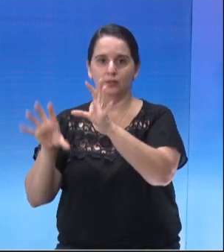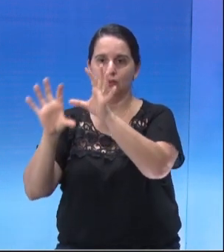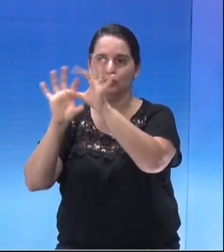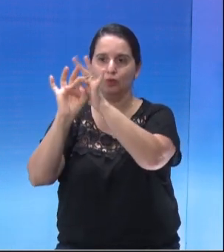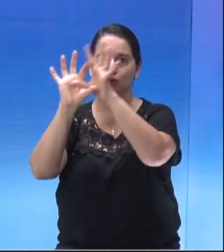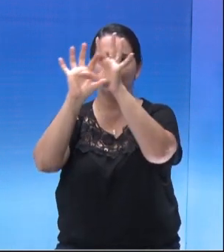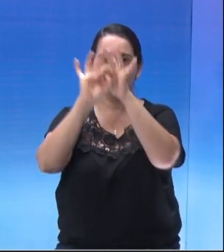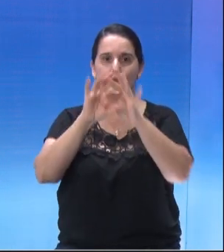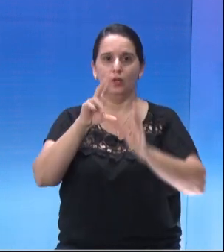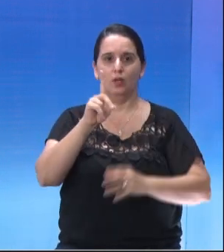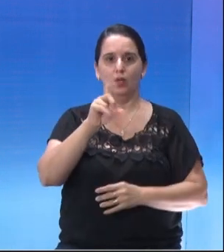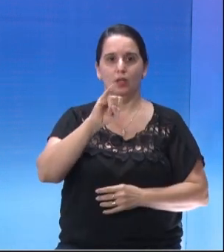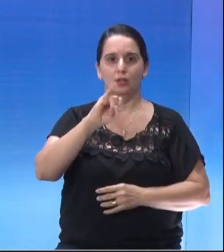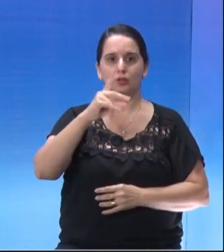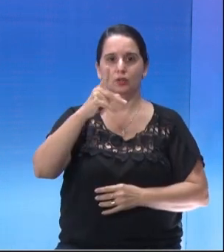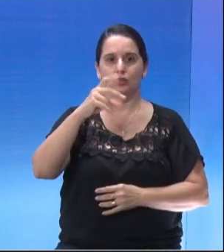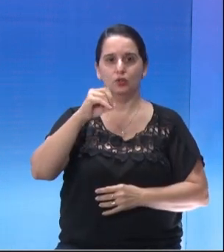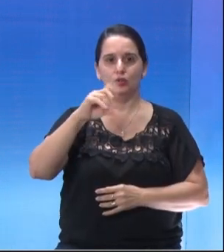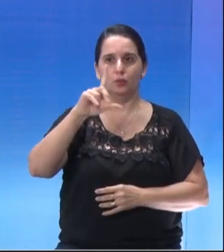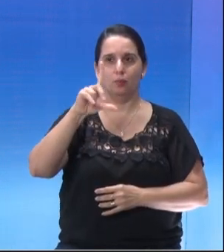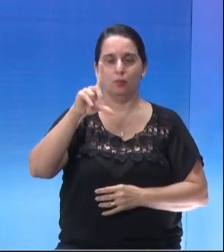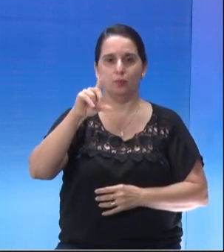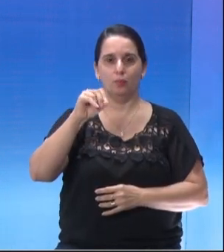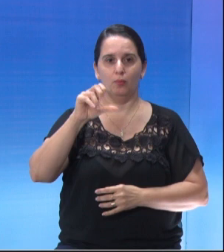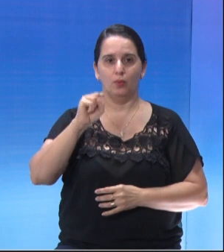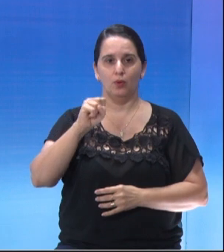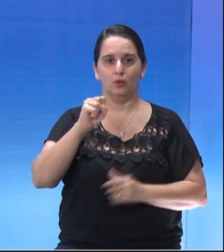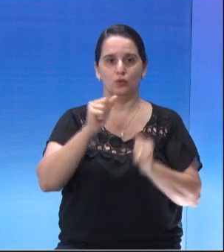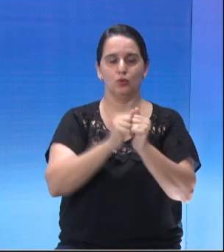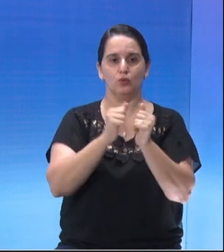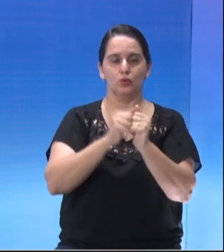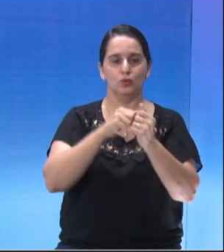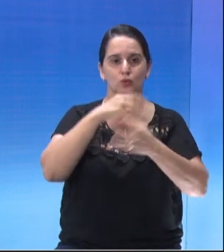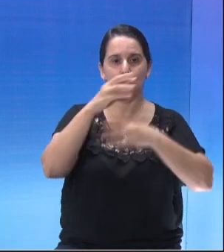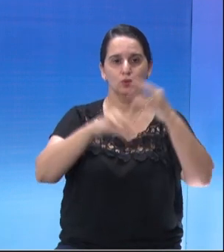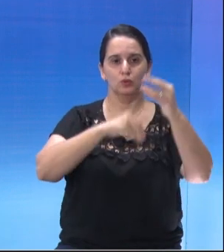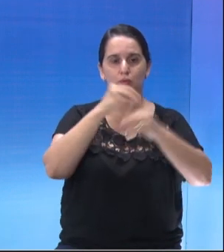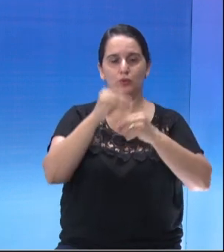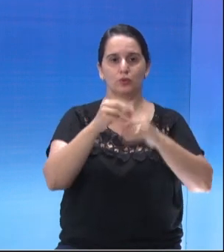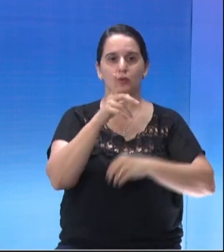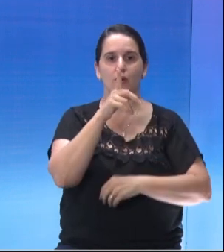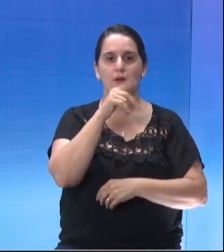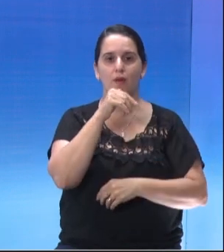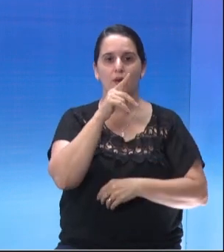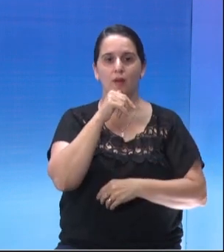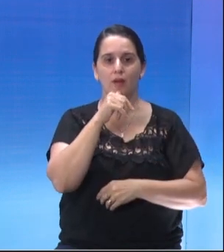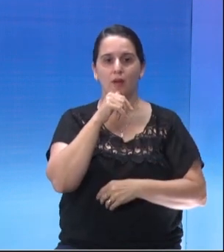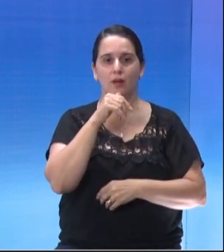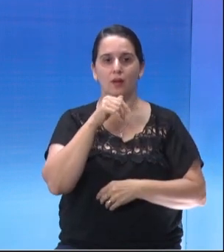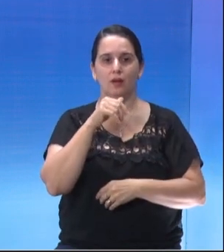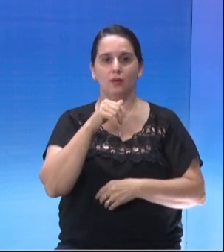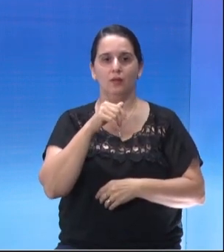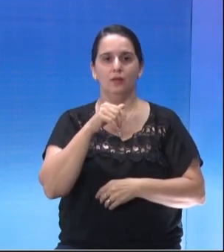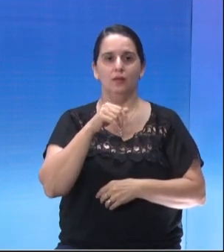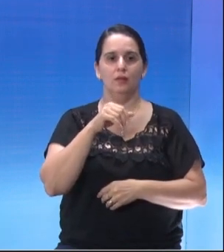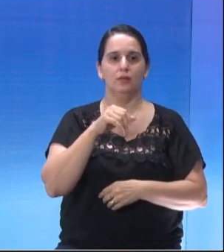com os dipolos presentes na molécula de água. Então, o tipo de interação